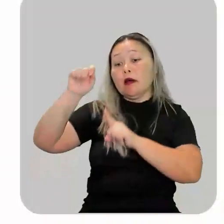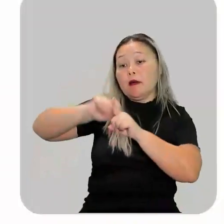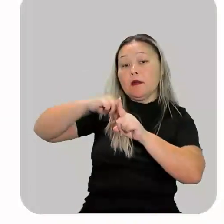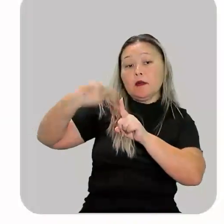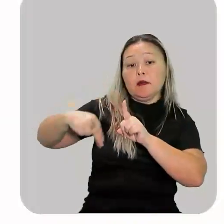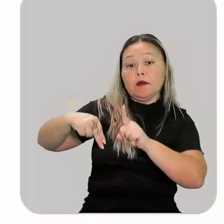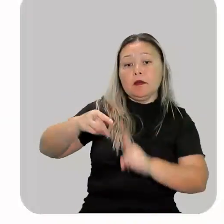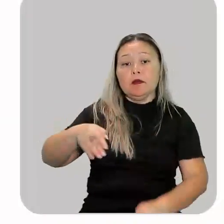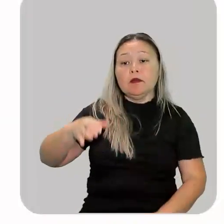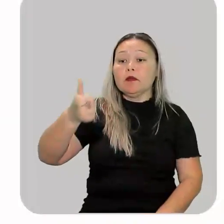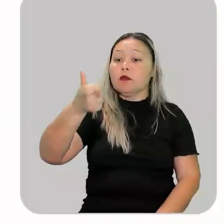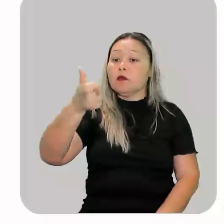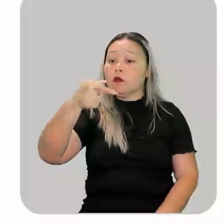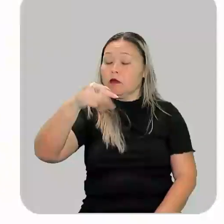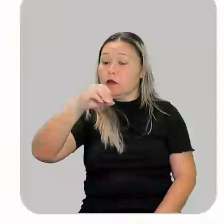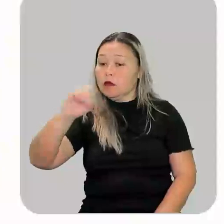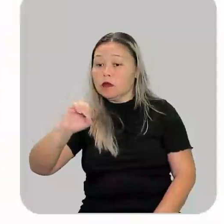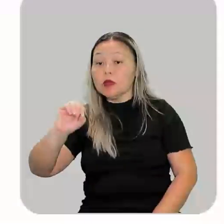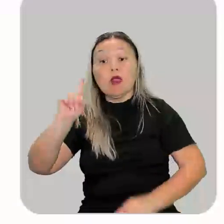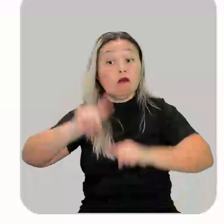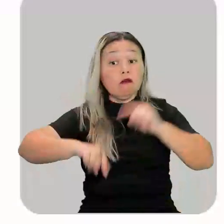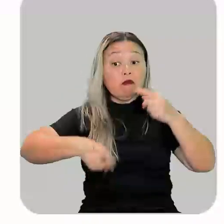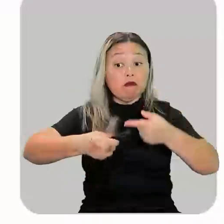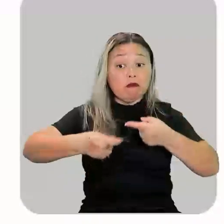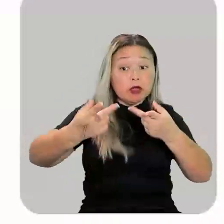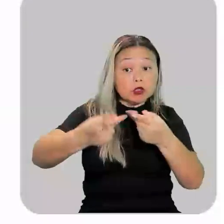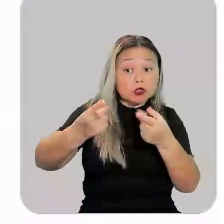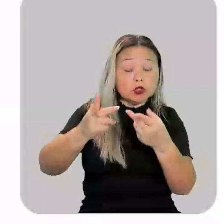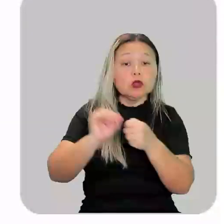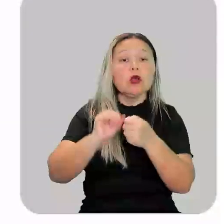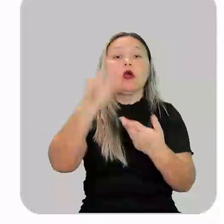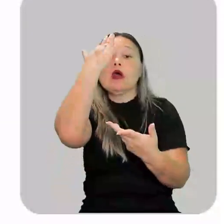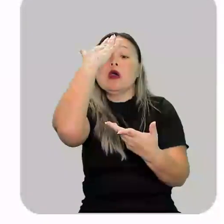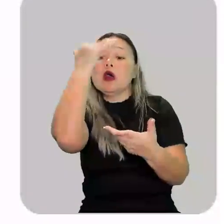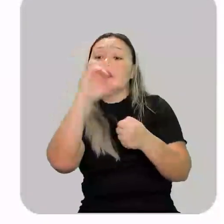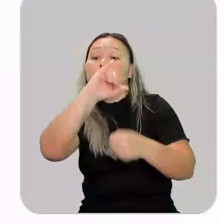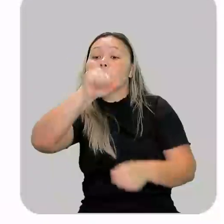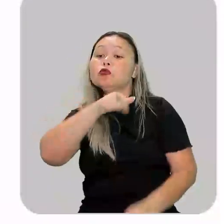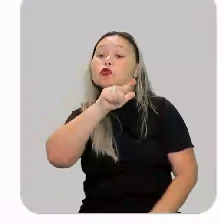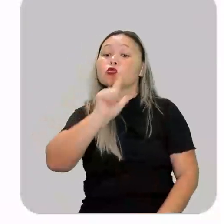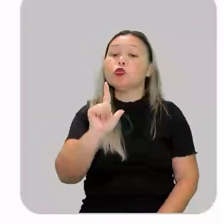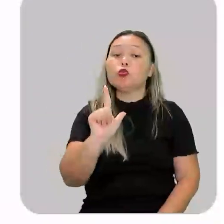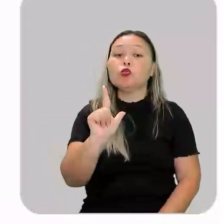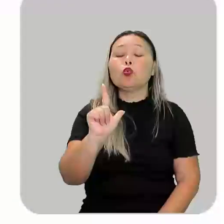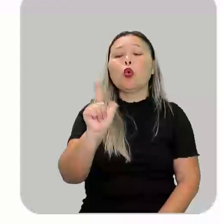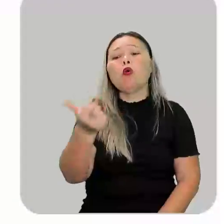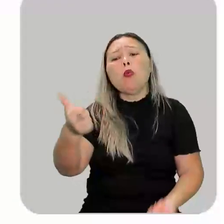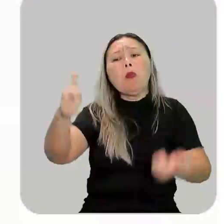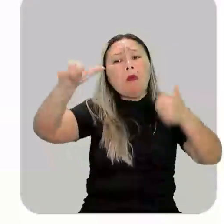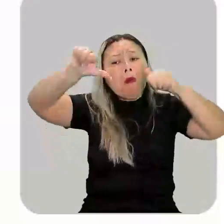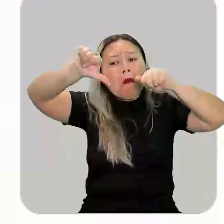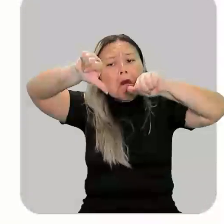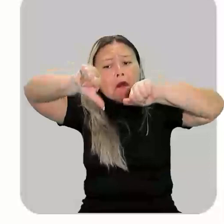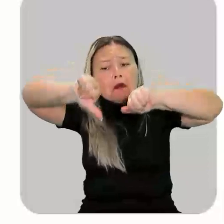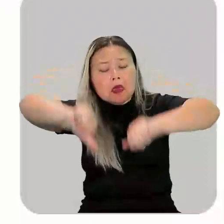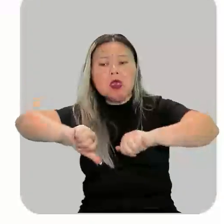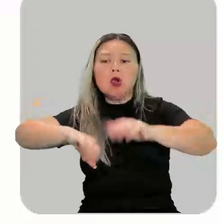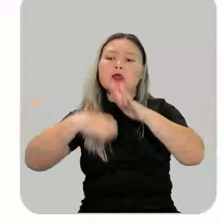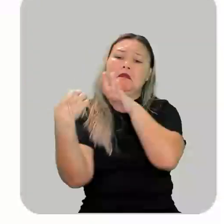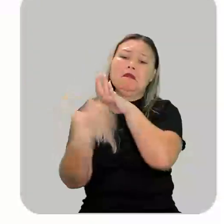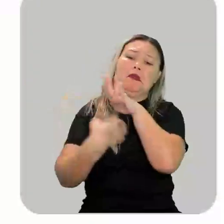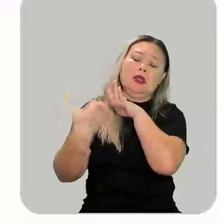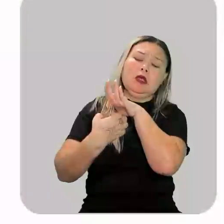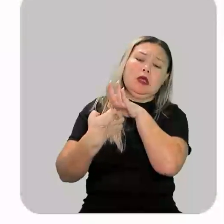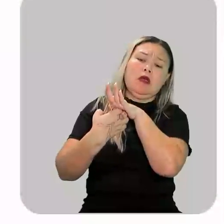novembro, 2.700 unidades. Sabe-se que o mês de julho foi o pior momento da